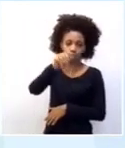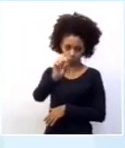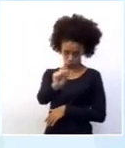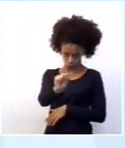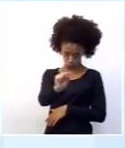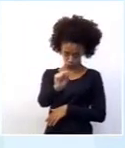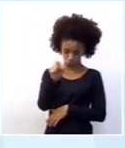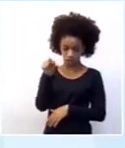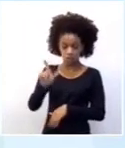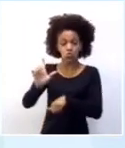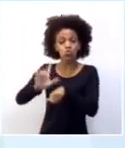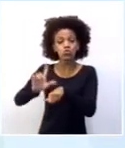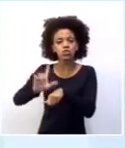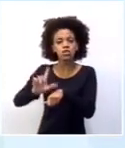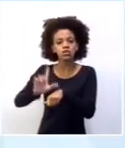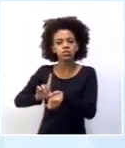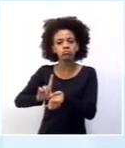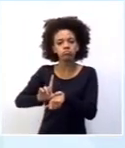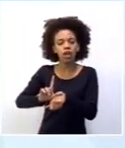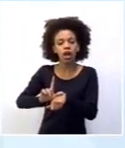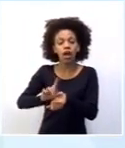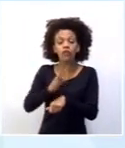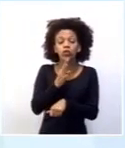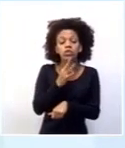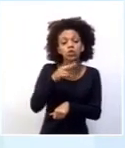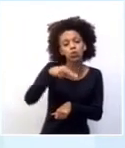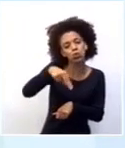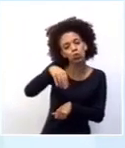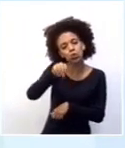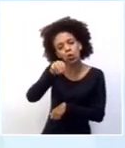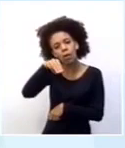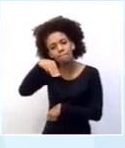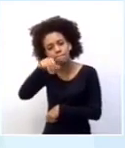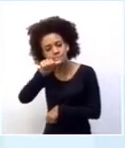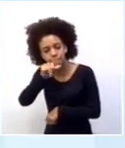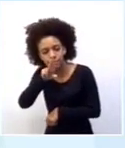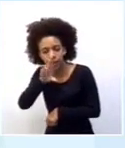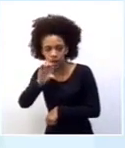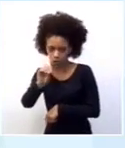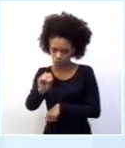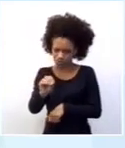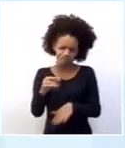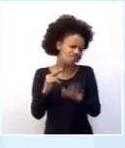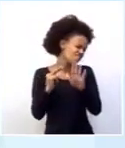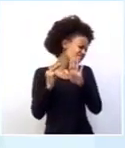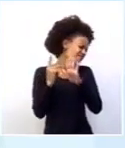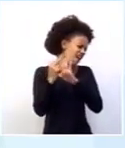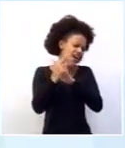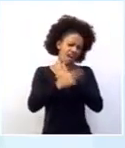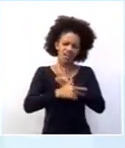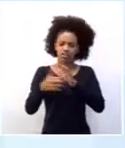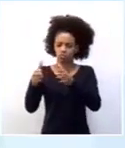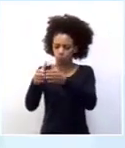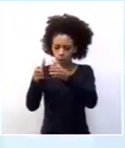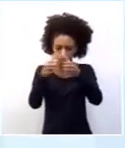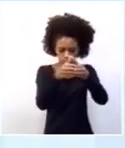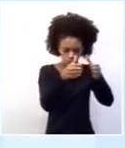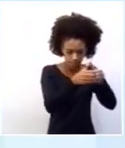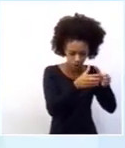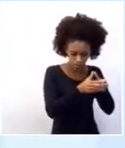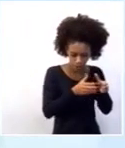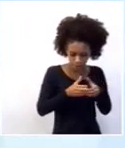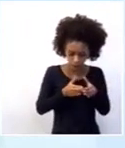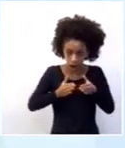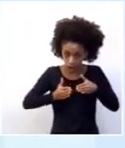ser conhecidos como nomarcas. Então a gente vai ter uma série de aldeias que vão ocupar boa parte do Rio Nilo, desde